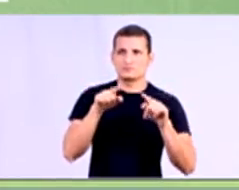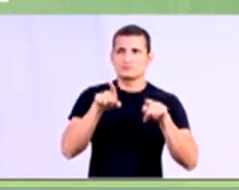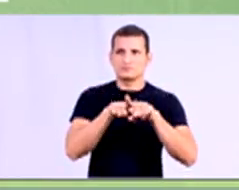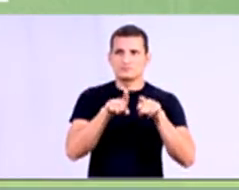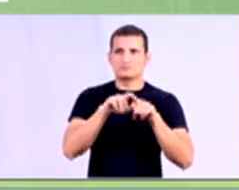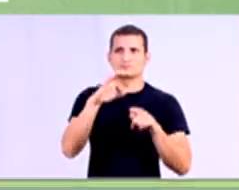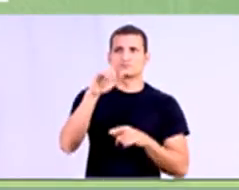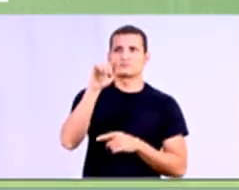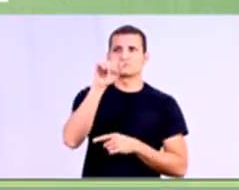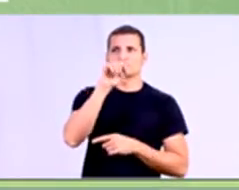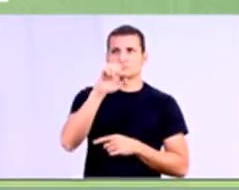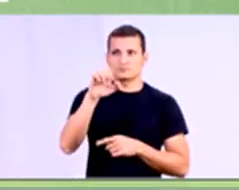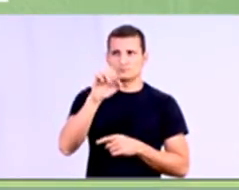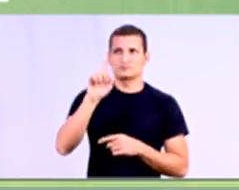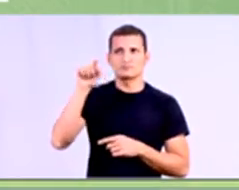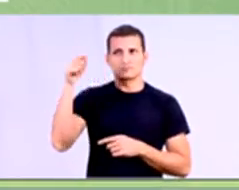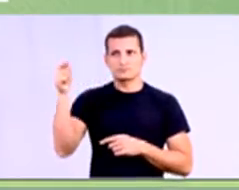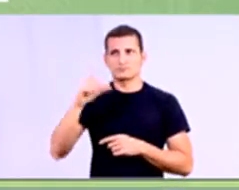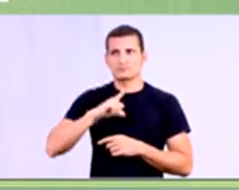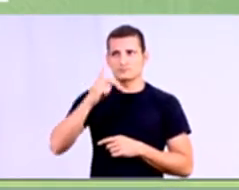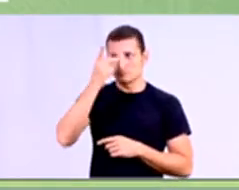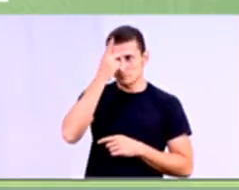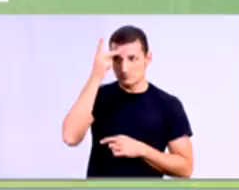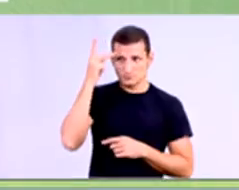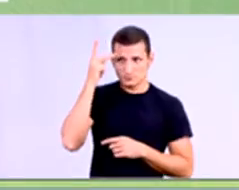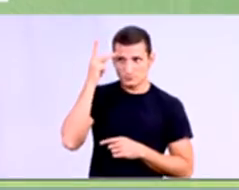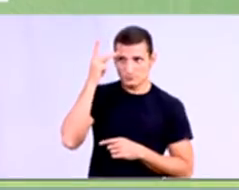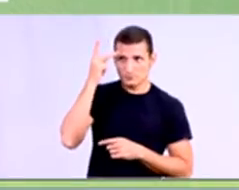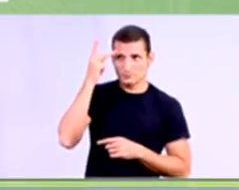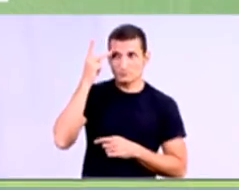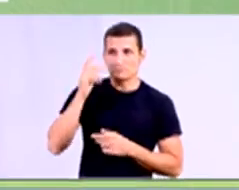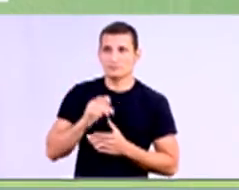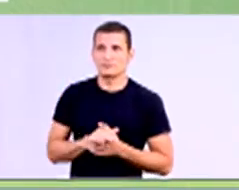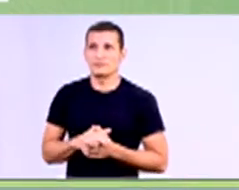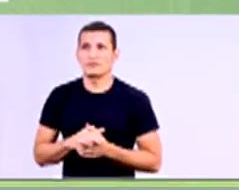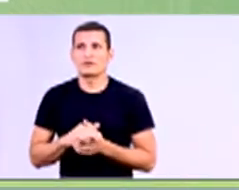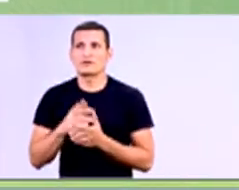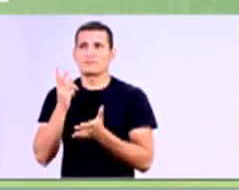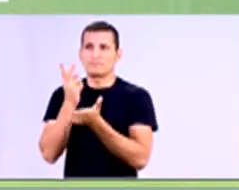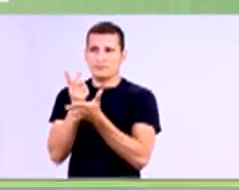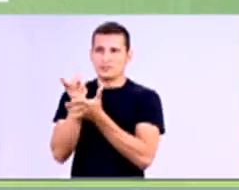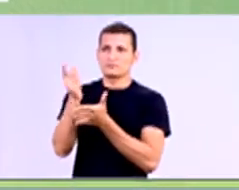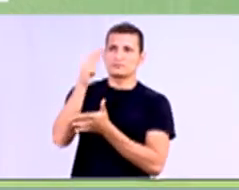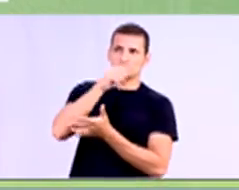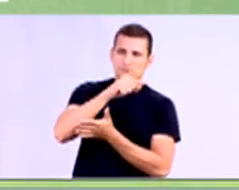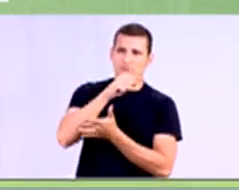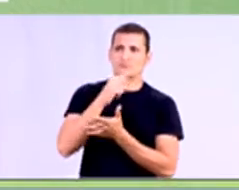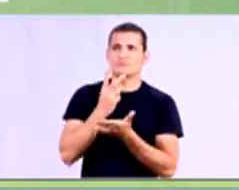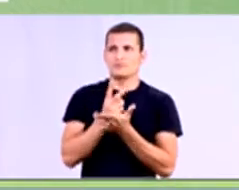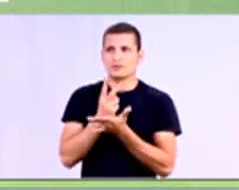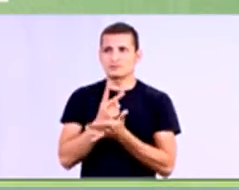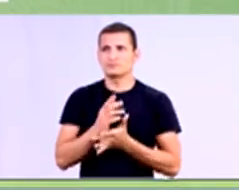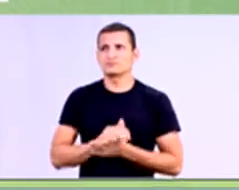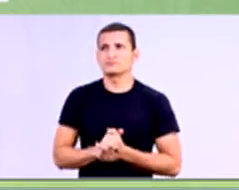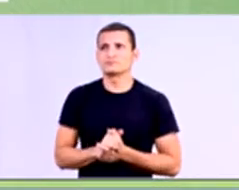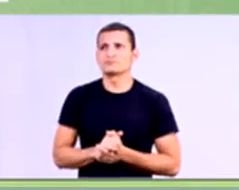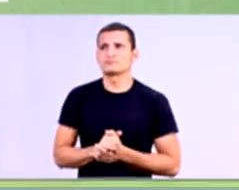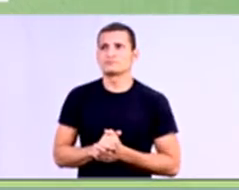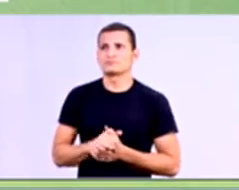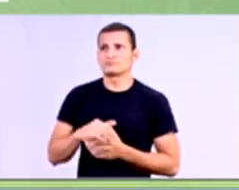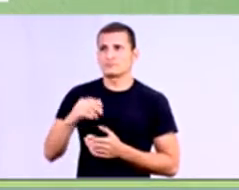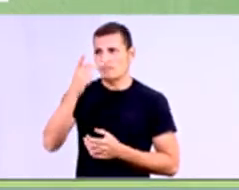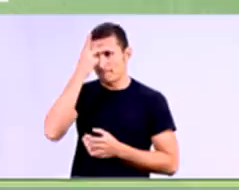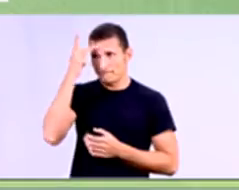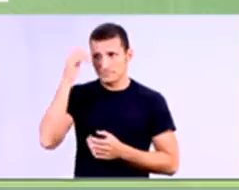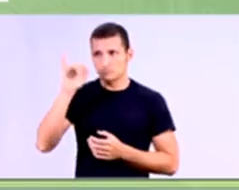classe. Deste outro lado eu tenho pessoa, que na verdade é a mesma entidade, elas são iguais,